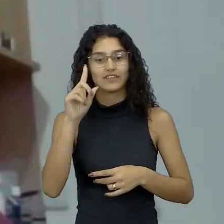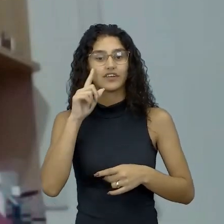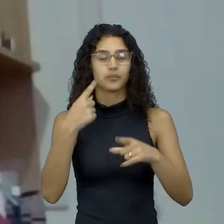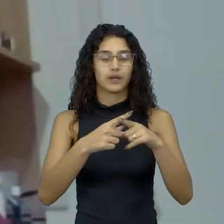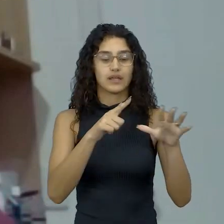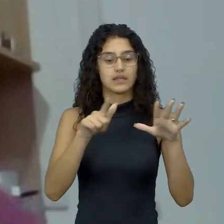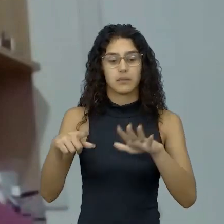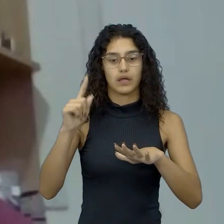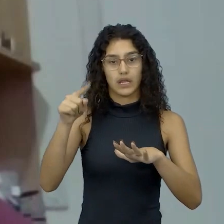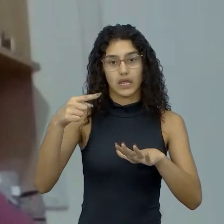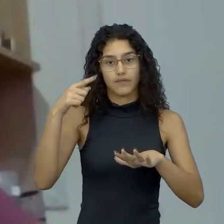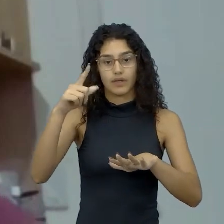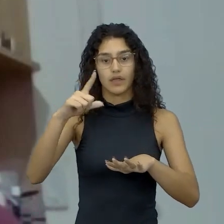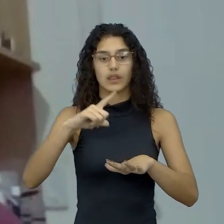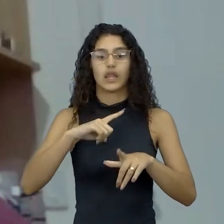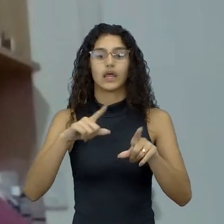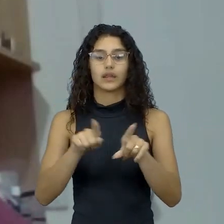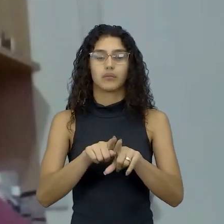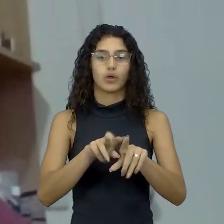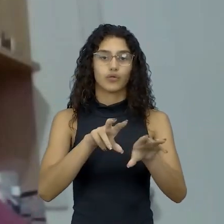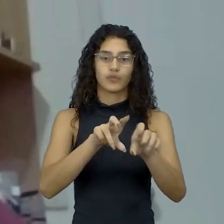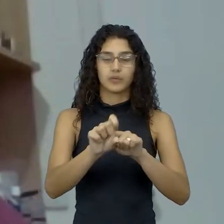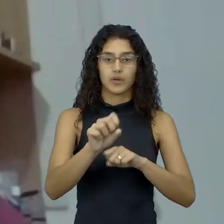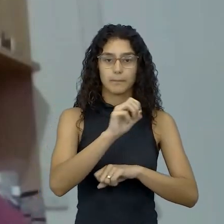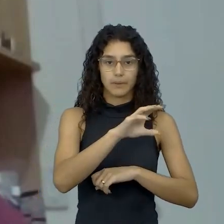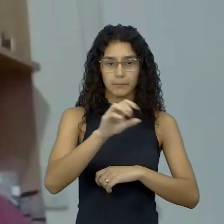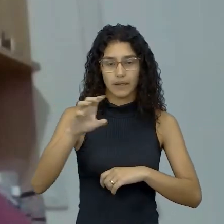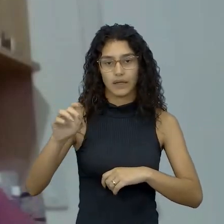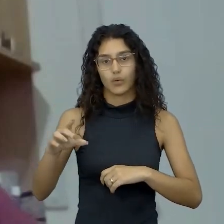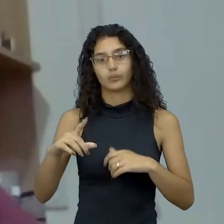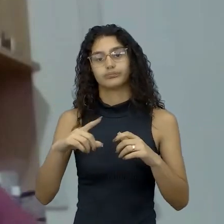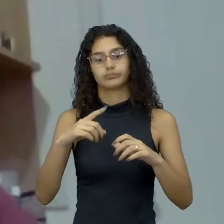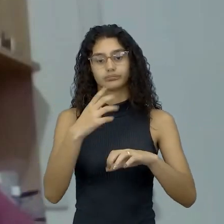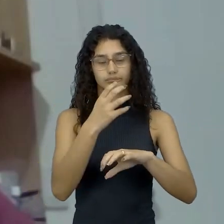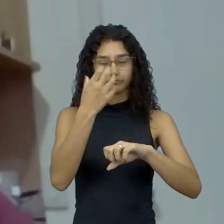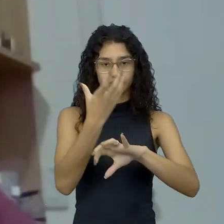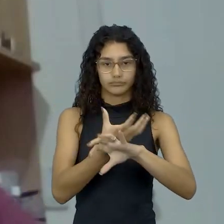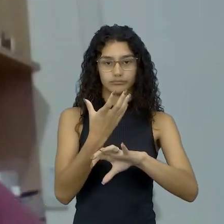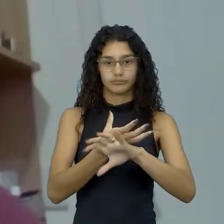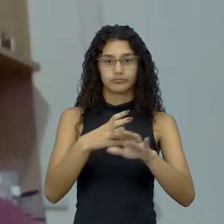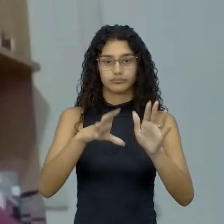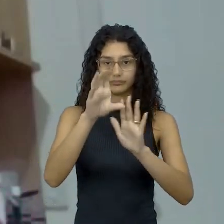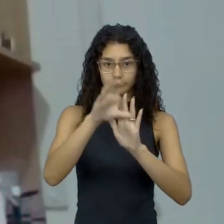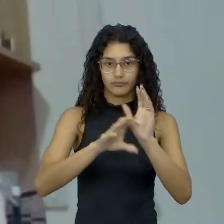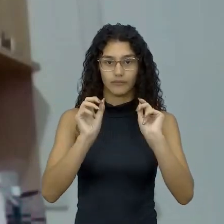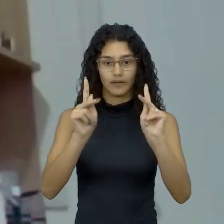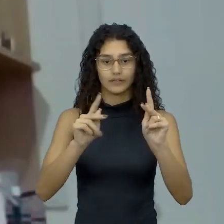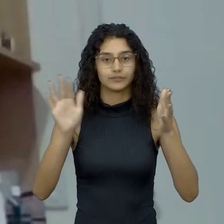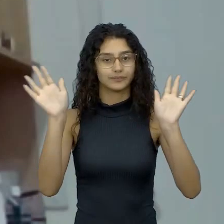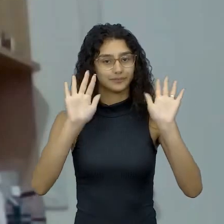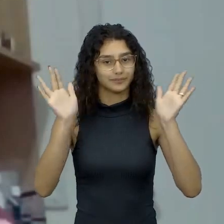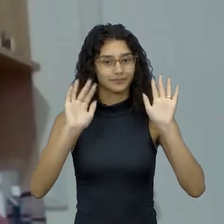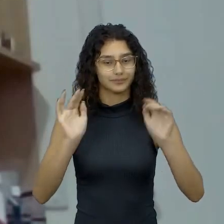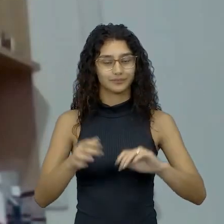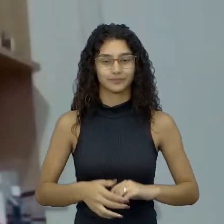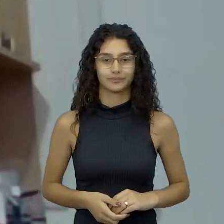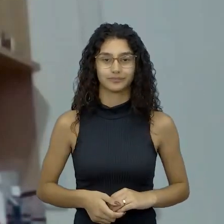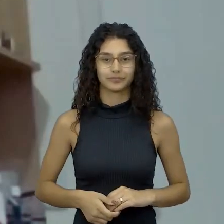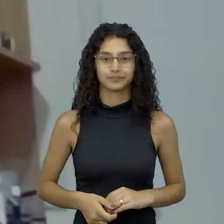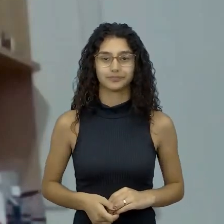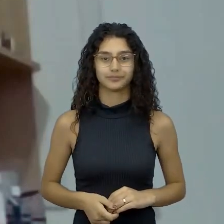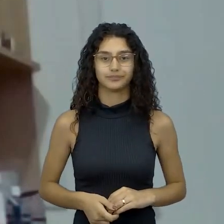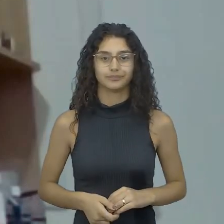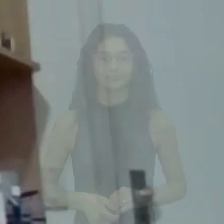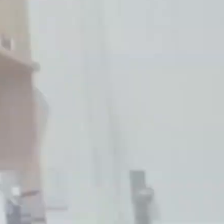semana que vem tem lá os formadores para cada um dos componentes curriculares, tá bom? Então, até mais. Tchau, tchau.